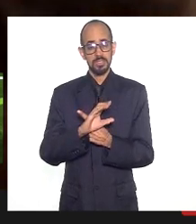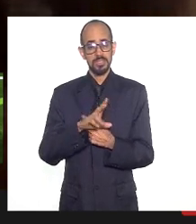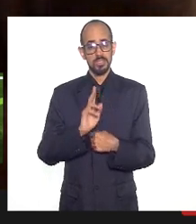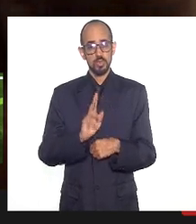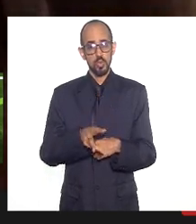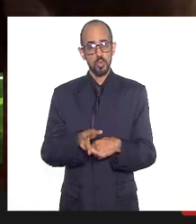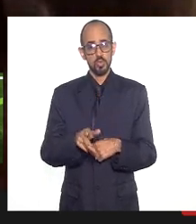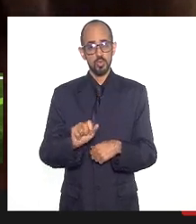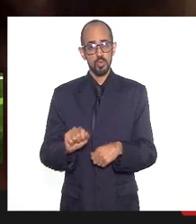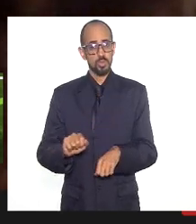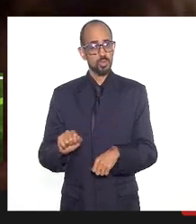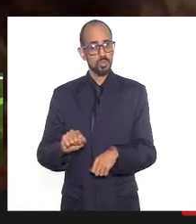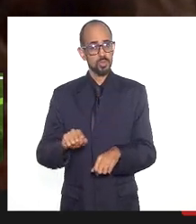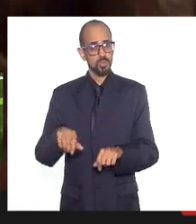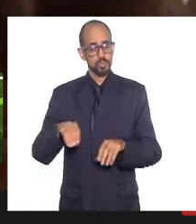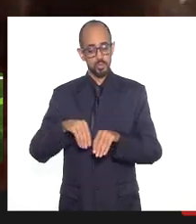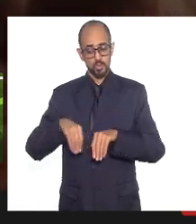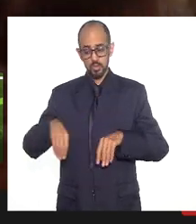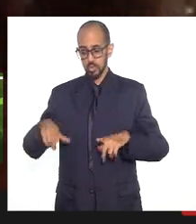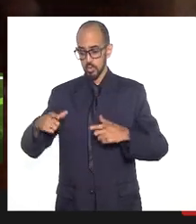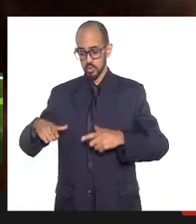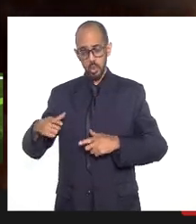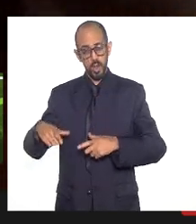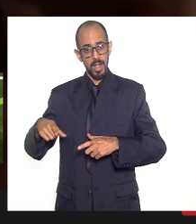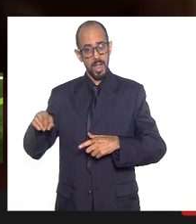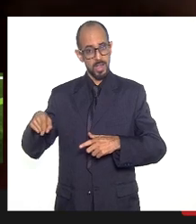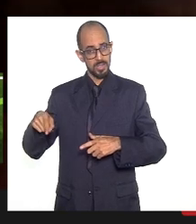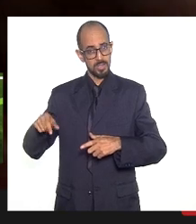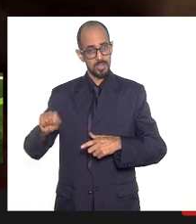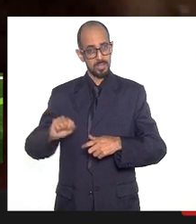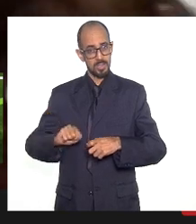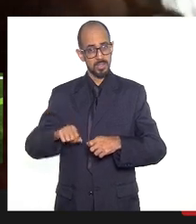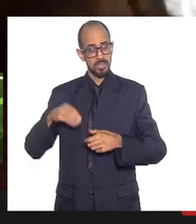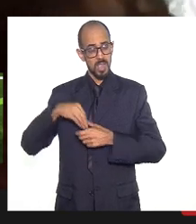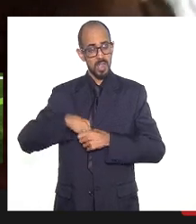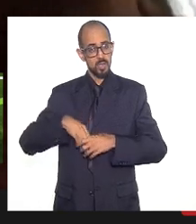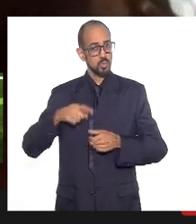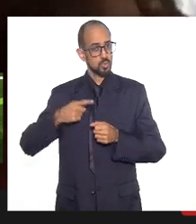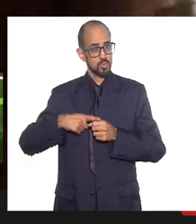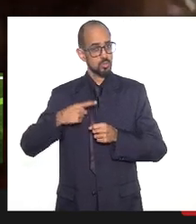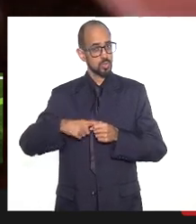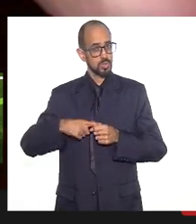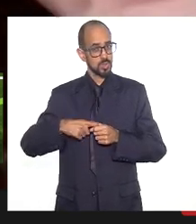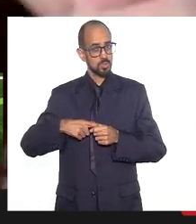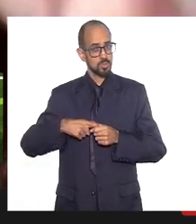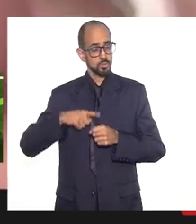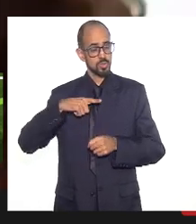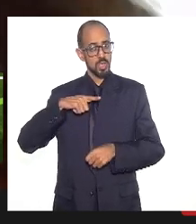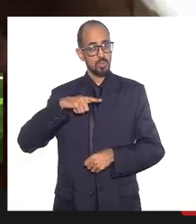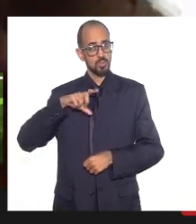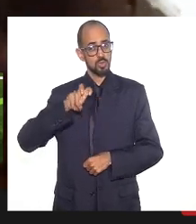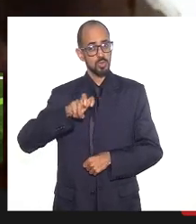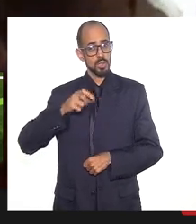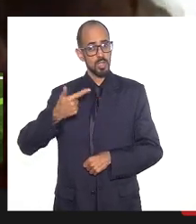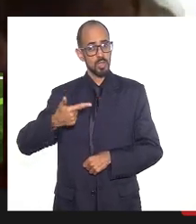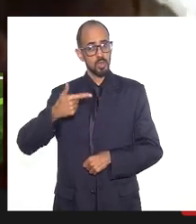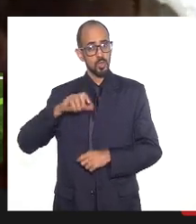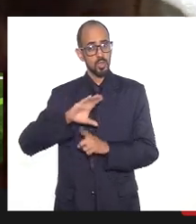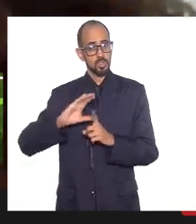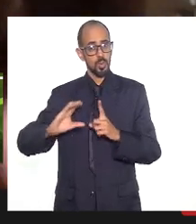territórios, né? Estão nos municípios. Nós vimos aqui 52